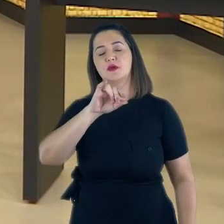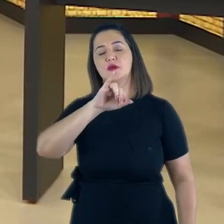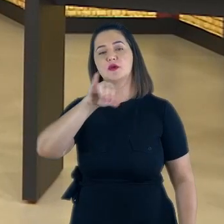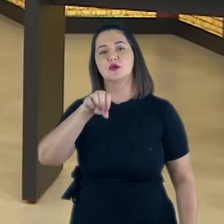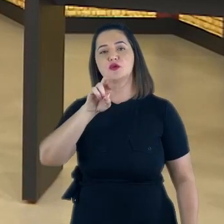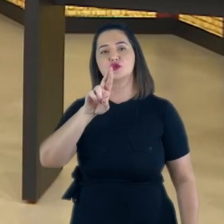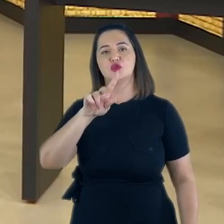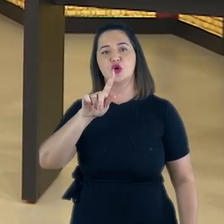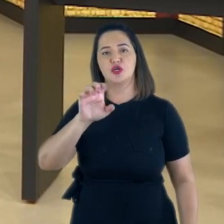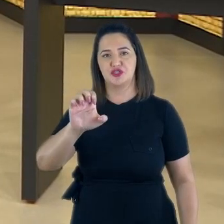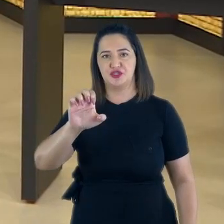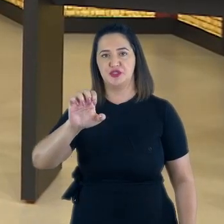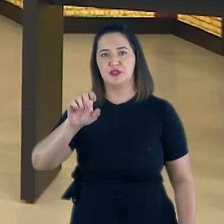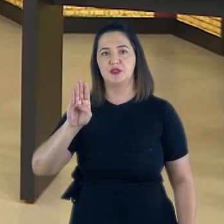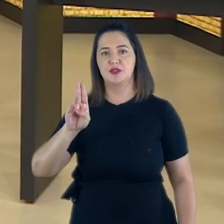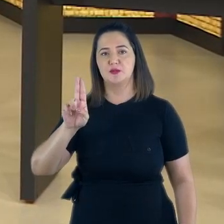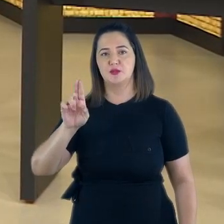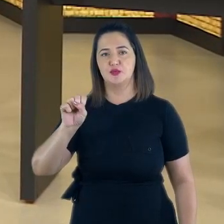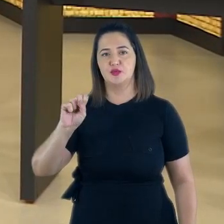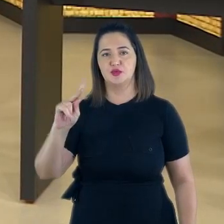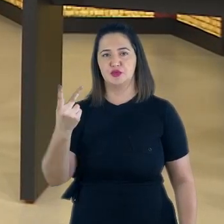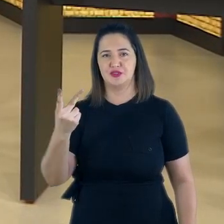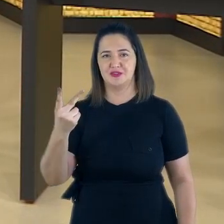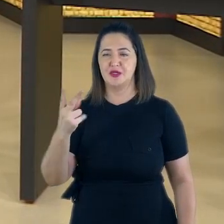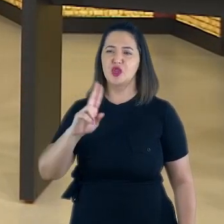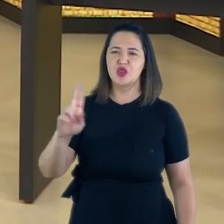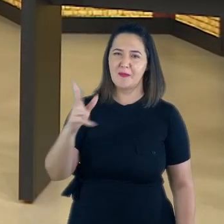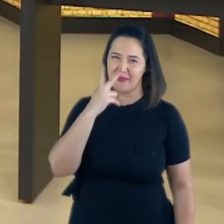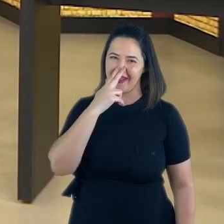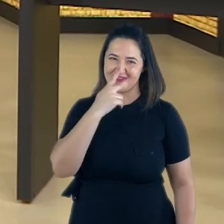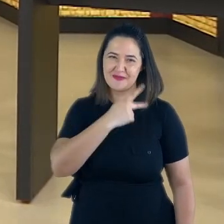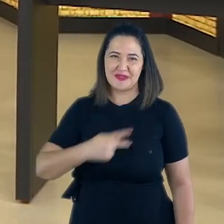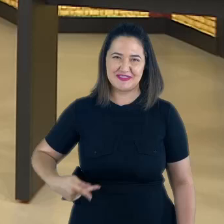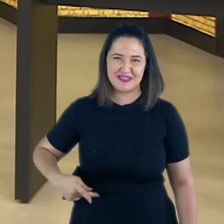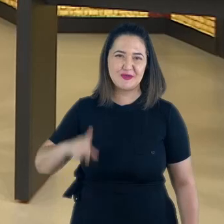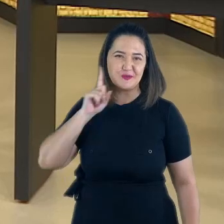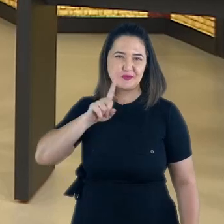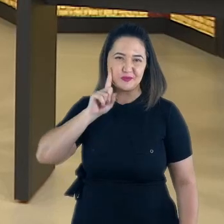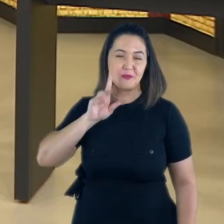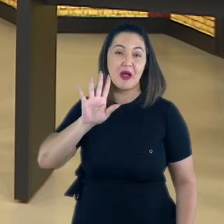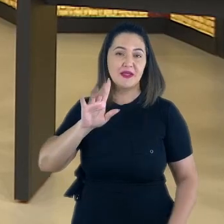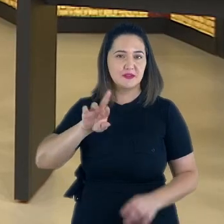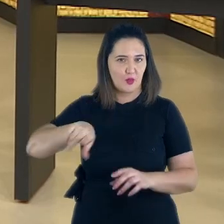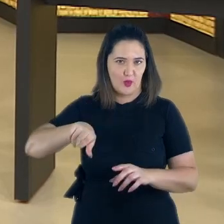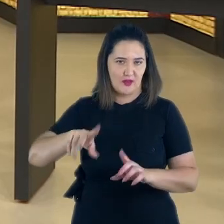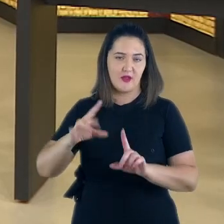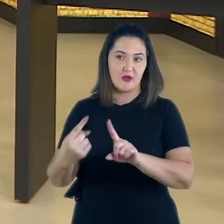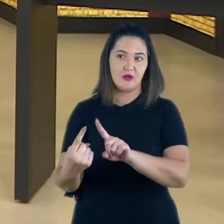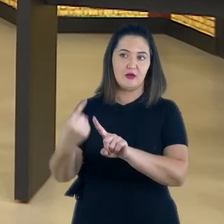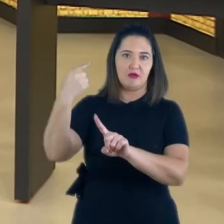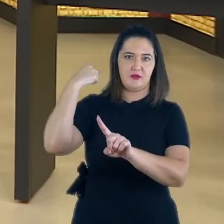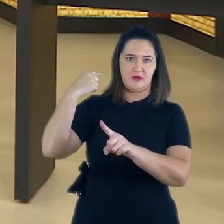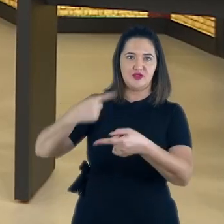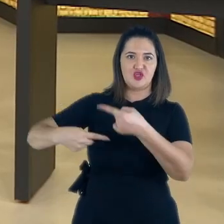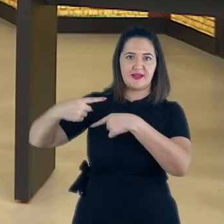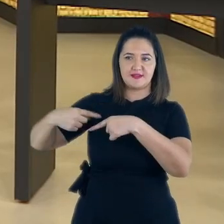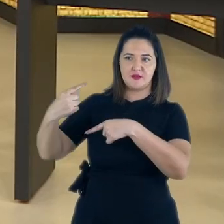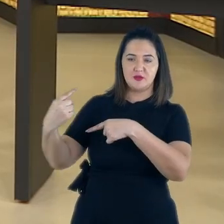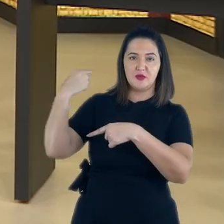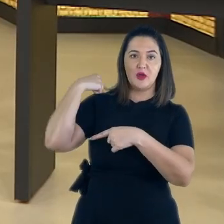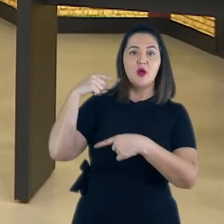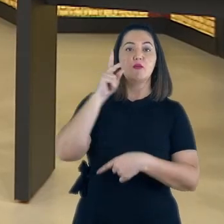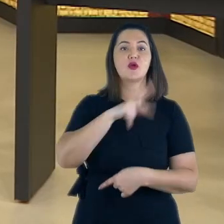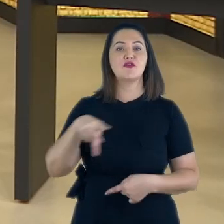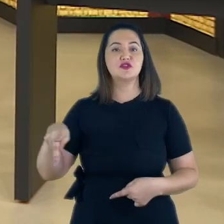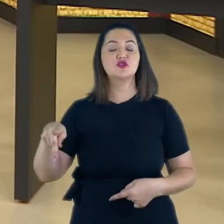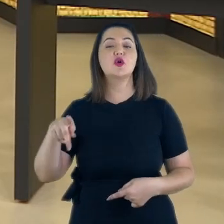o presidente dos Estados Unidos, mas sim um ancestral dele, que foi um renomado professor de hebraico e